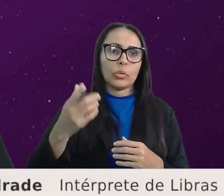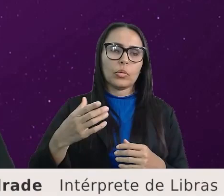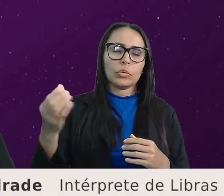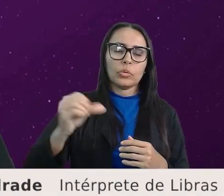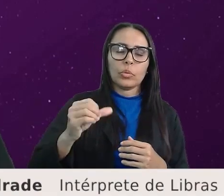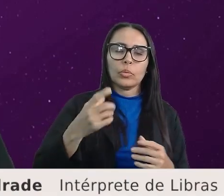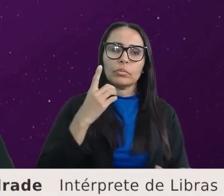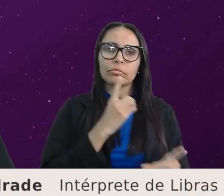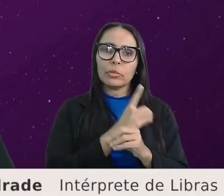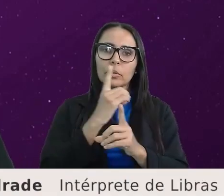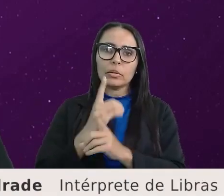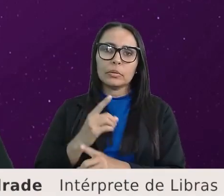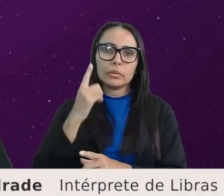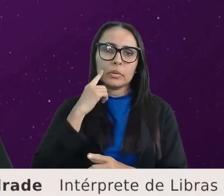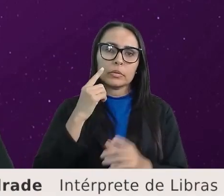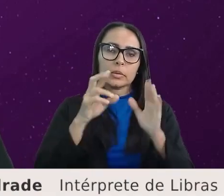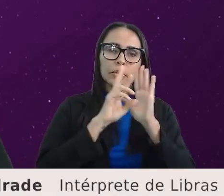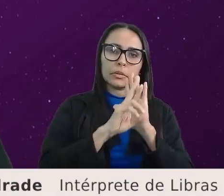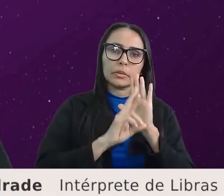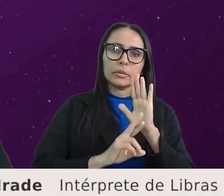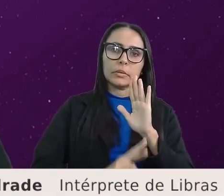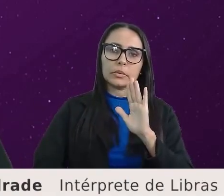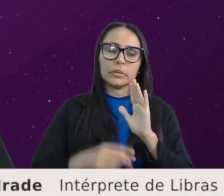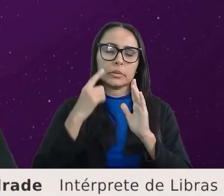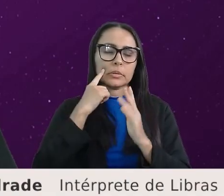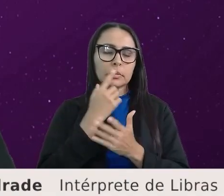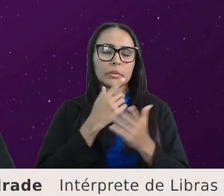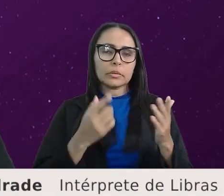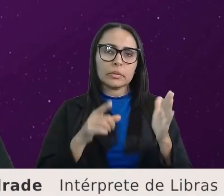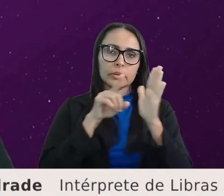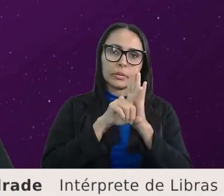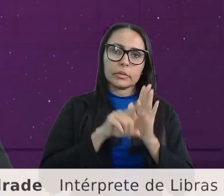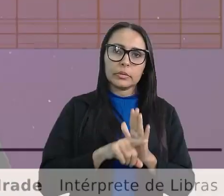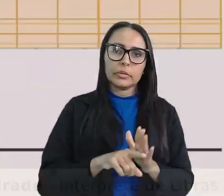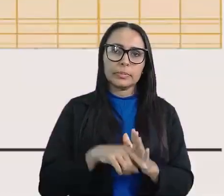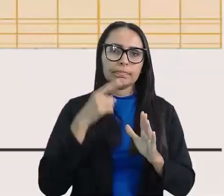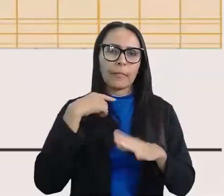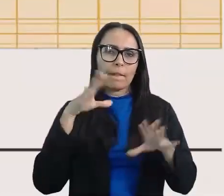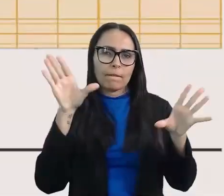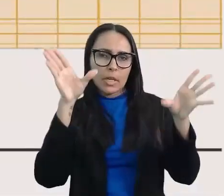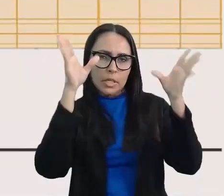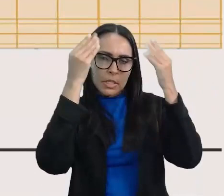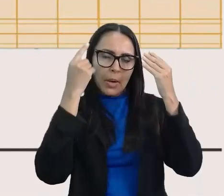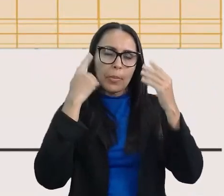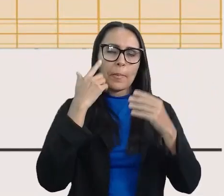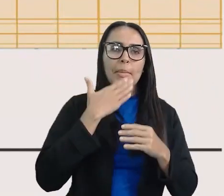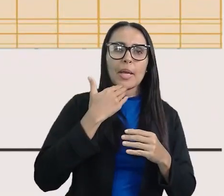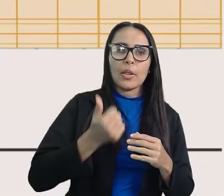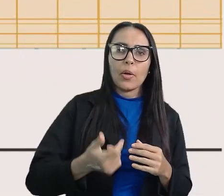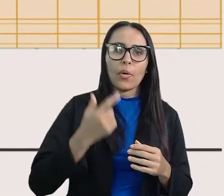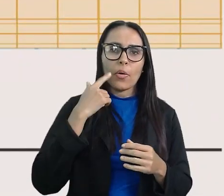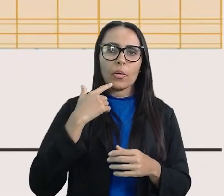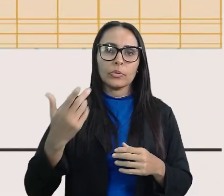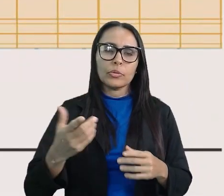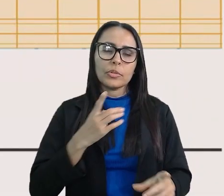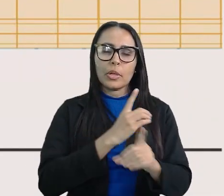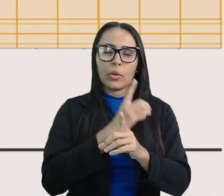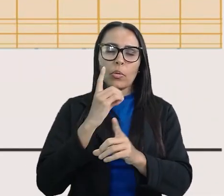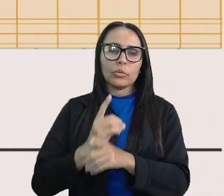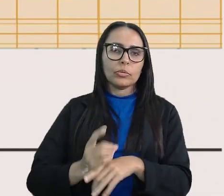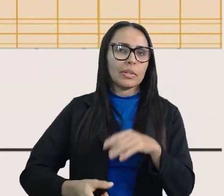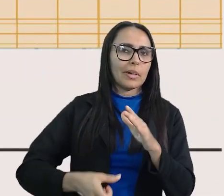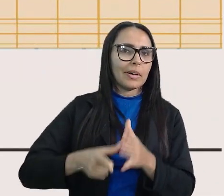encontro nós vamos resolver questões do Enem para fixarmos os conteúdos vistos nos encontros